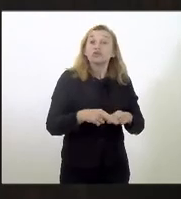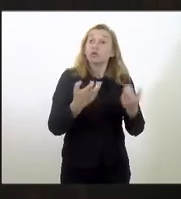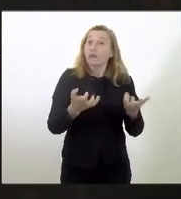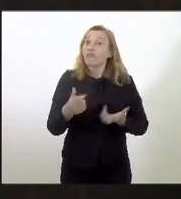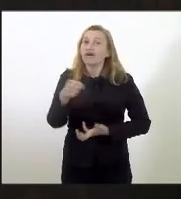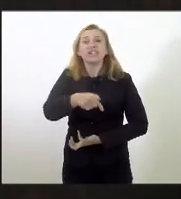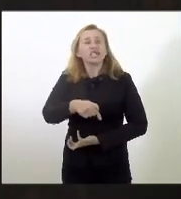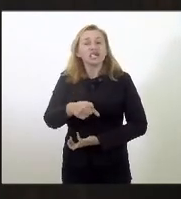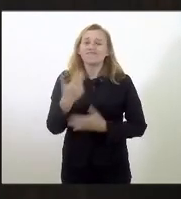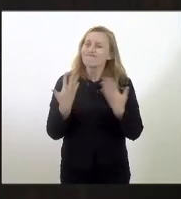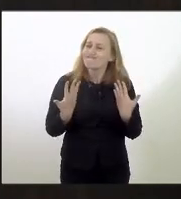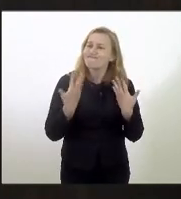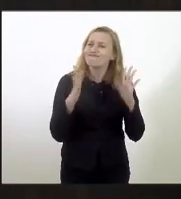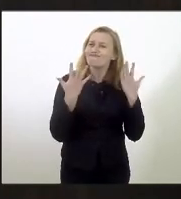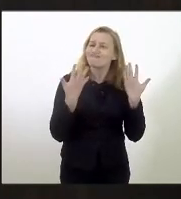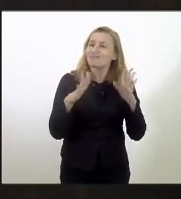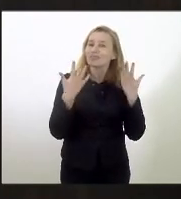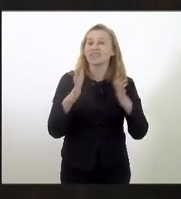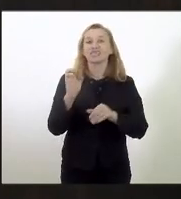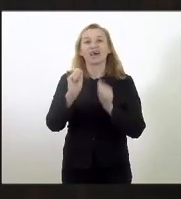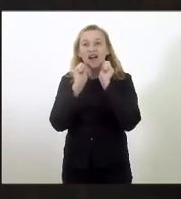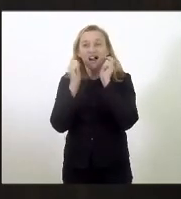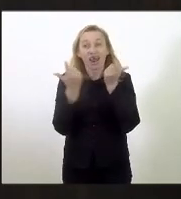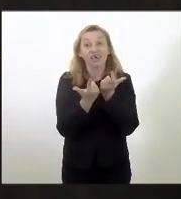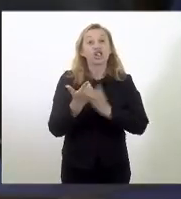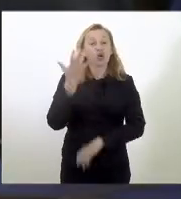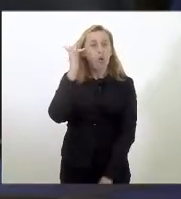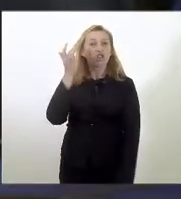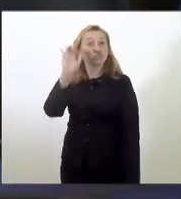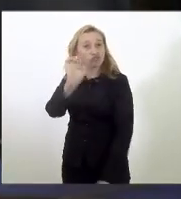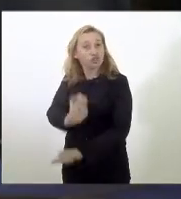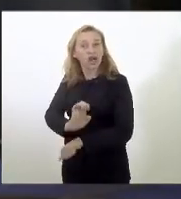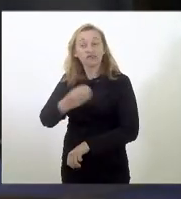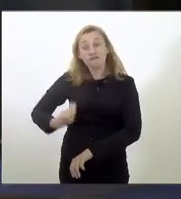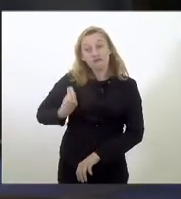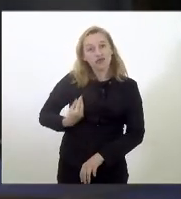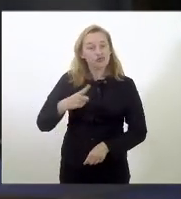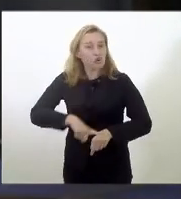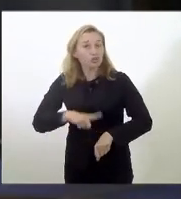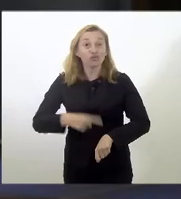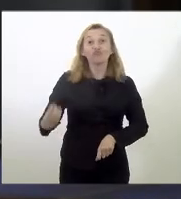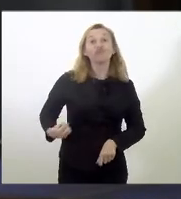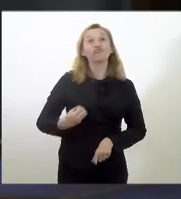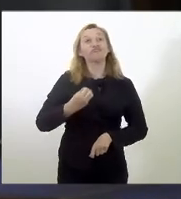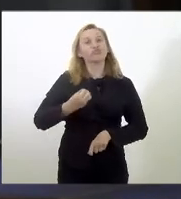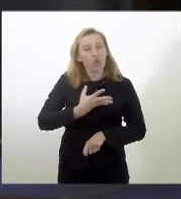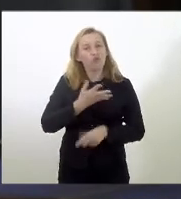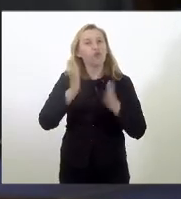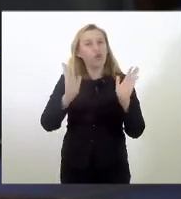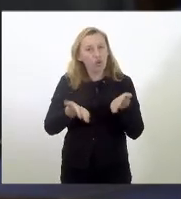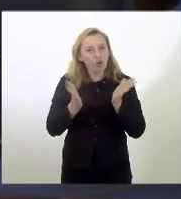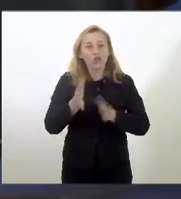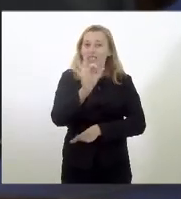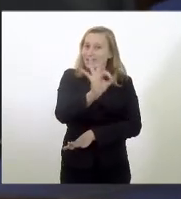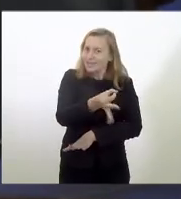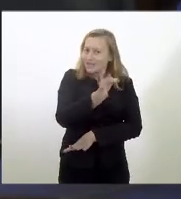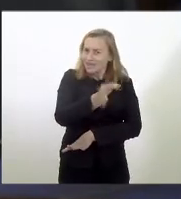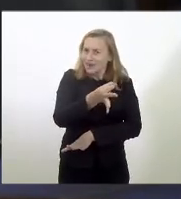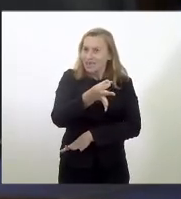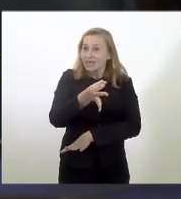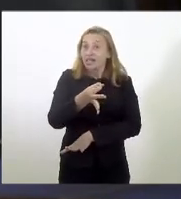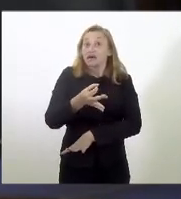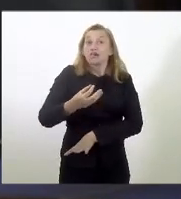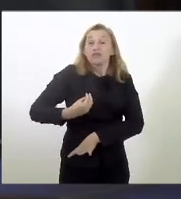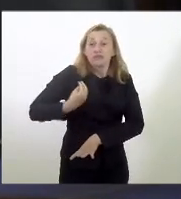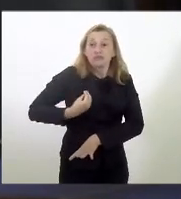aqui louvar, saudar a Alerj. Acho que o Estado vive um outro momento hoje. Tenho certeza que vivemos